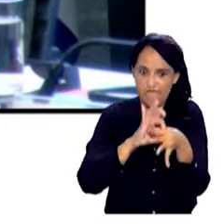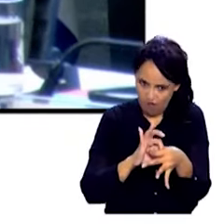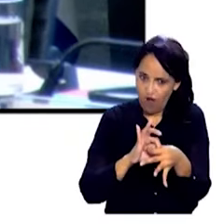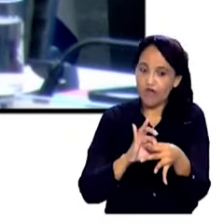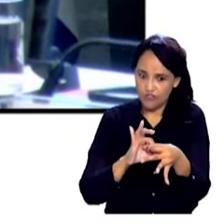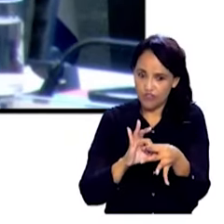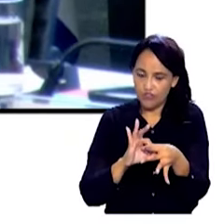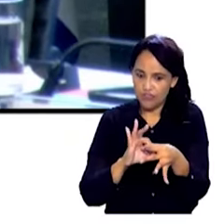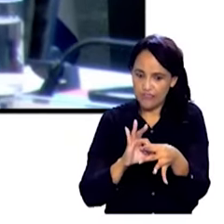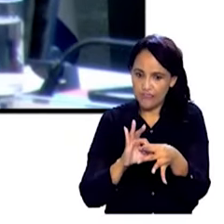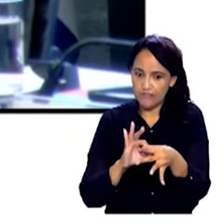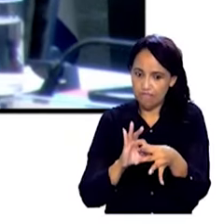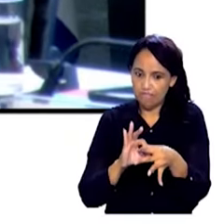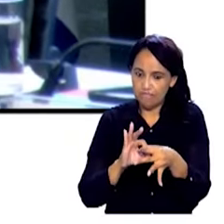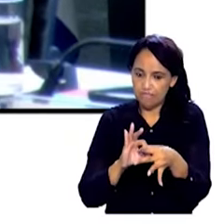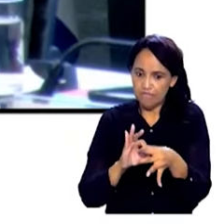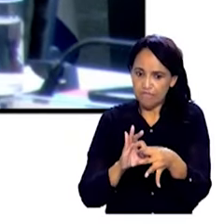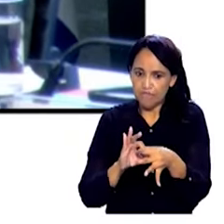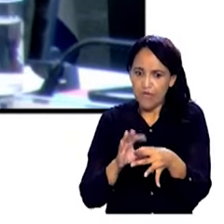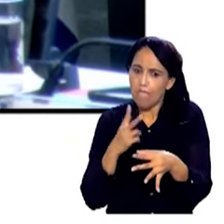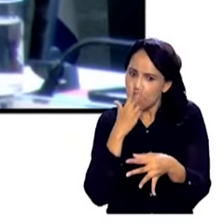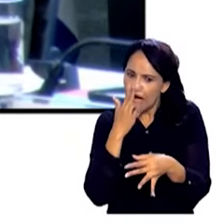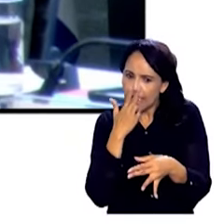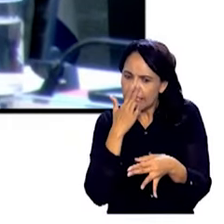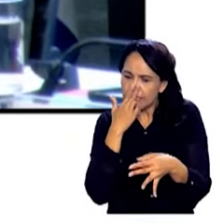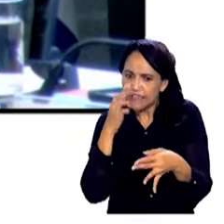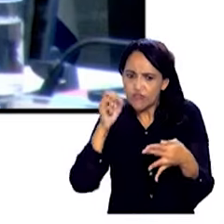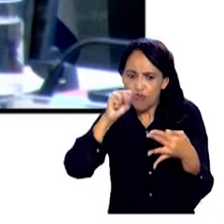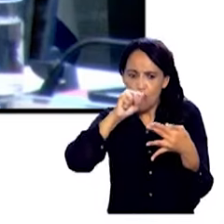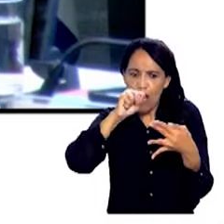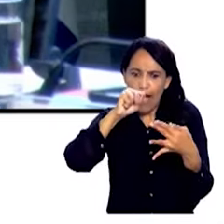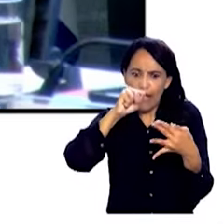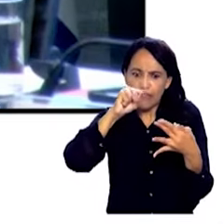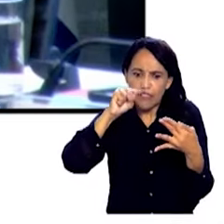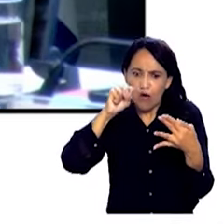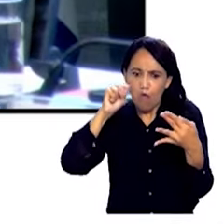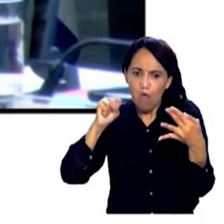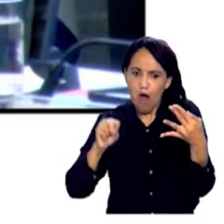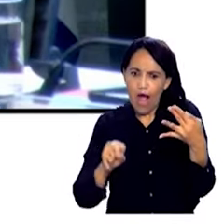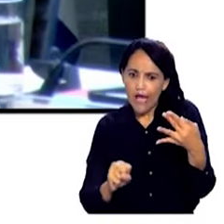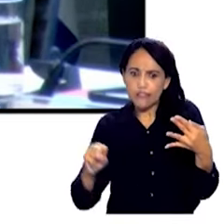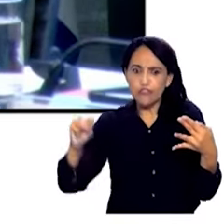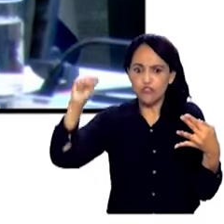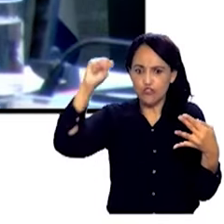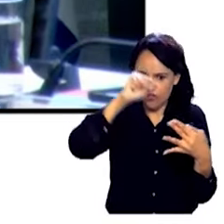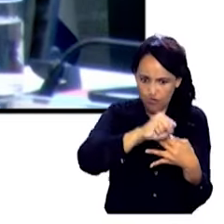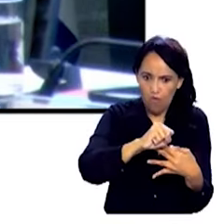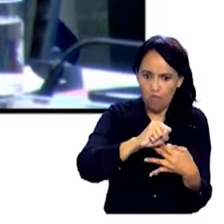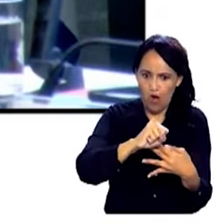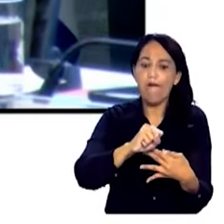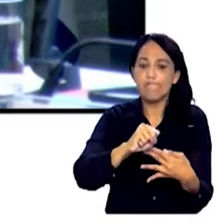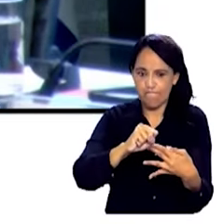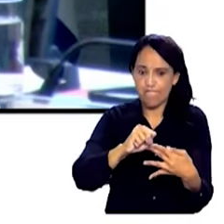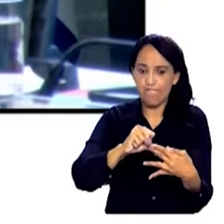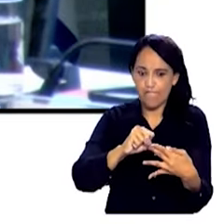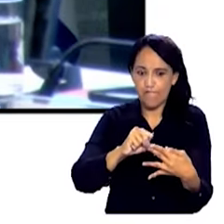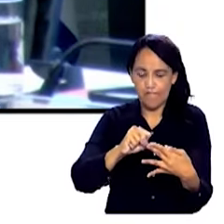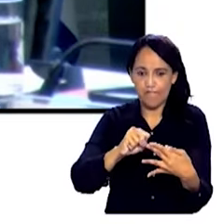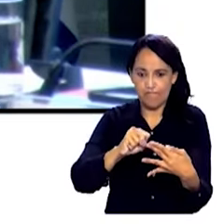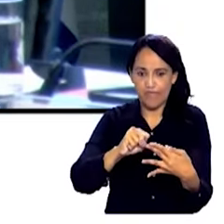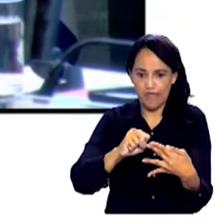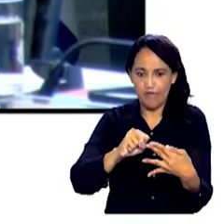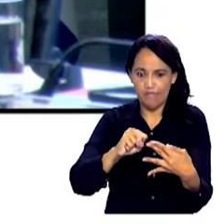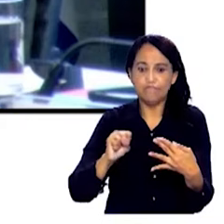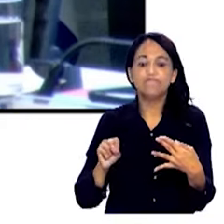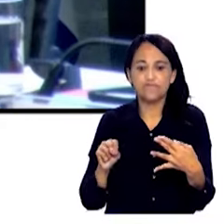e após você vai ler como se for uma lei este pto um artigo um isto isto isto